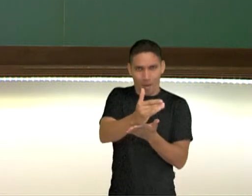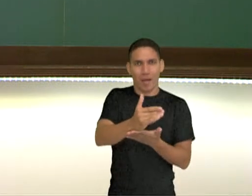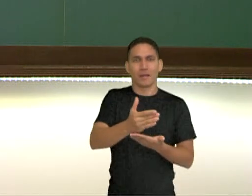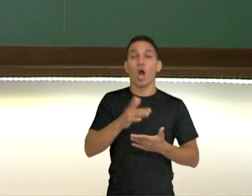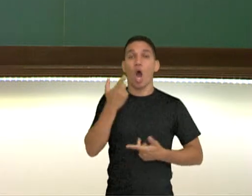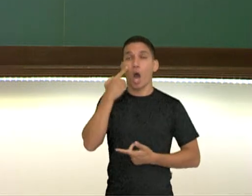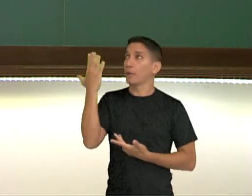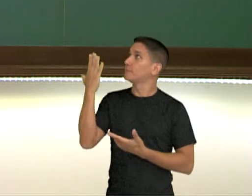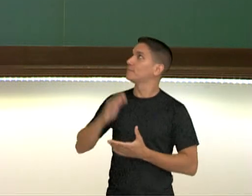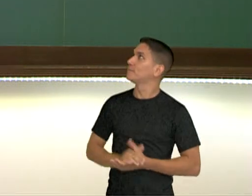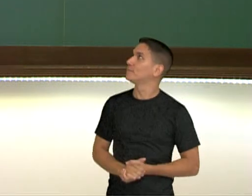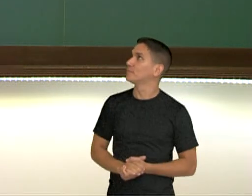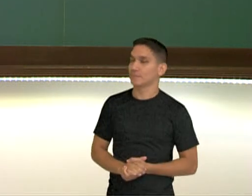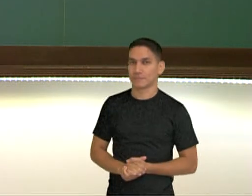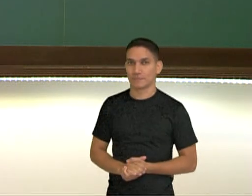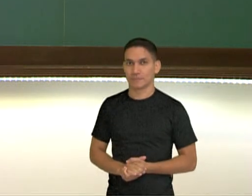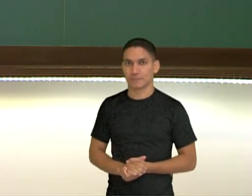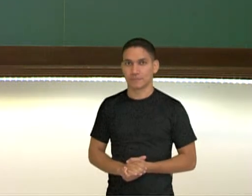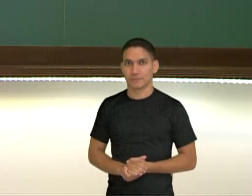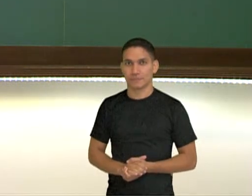começo da aula ó